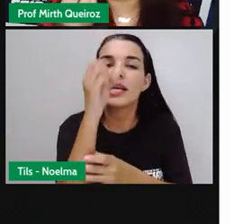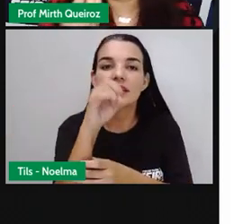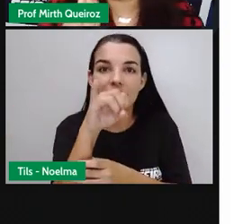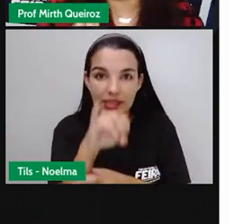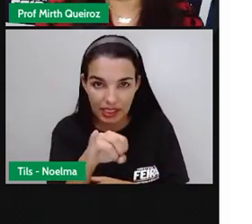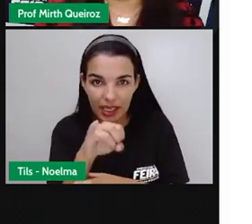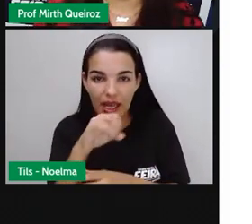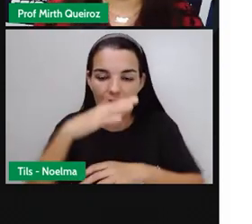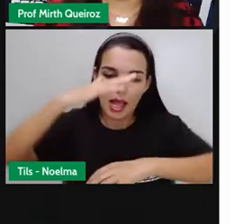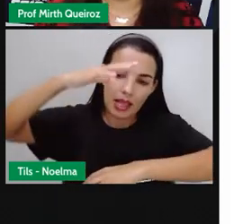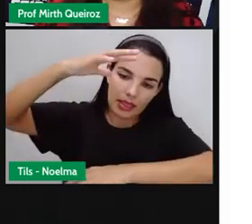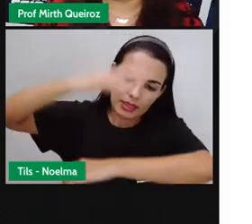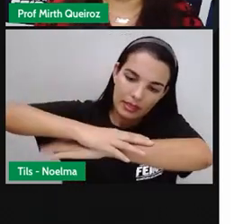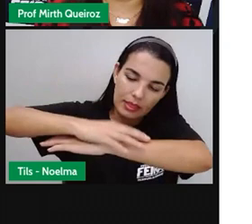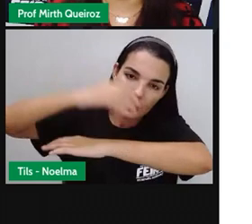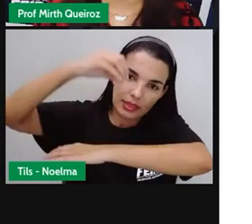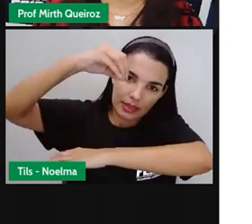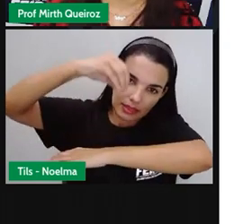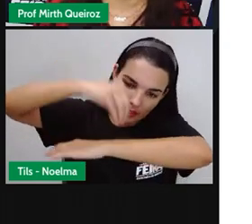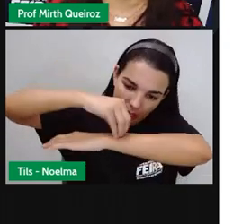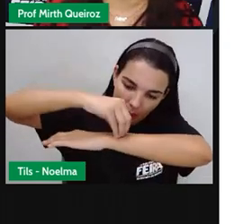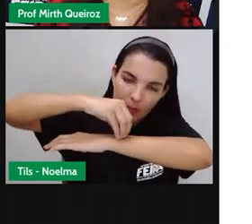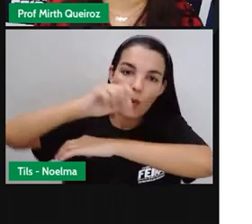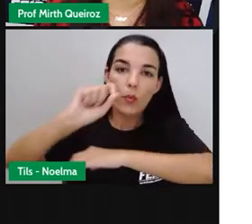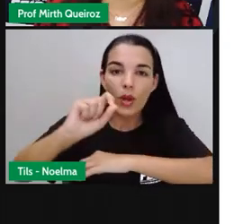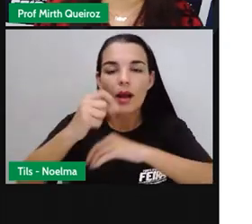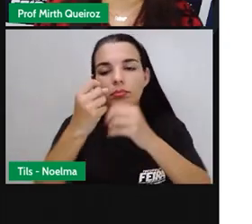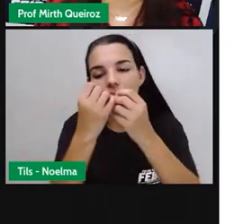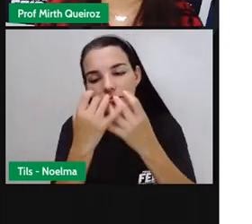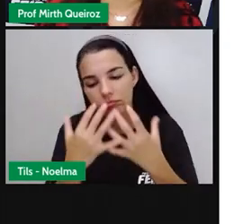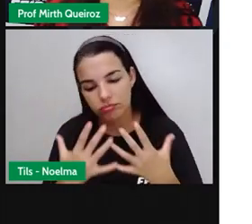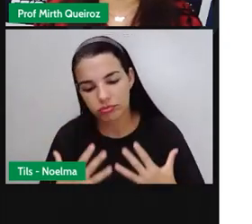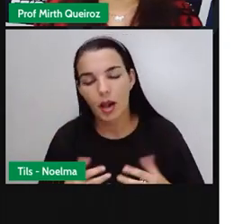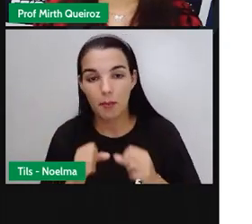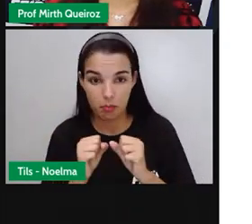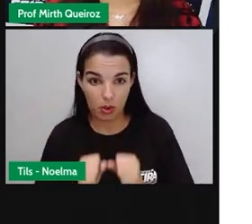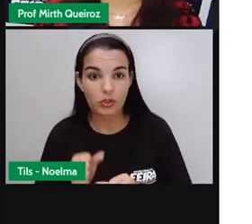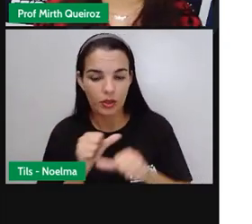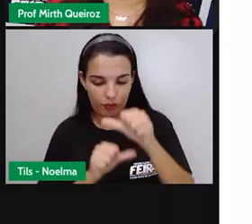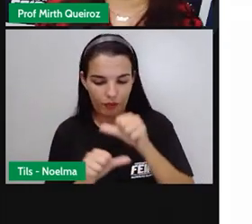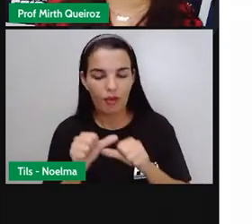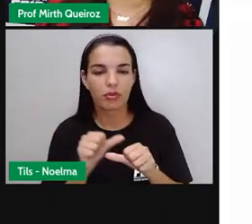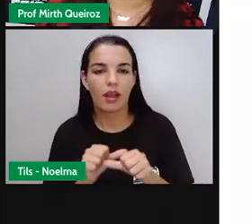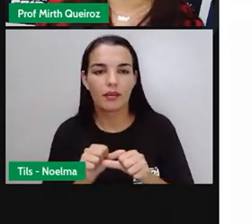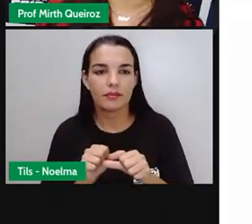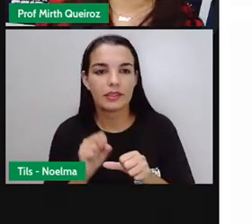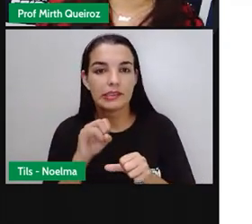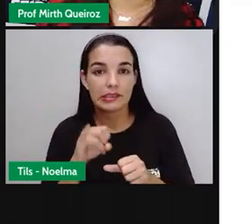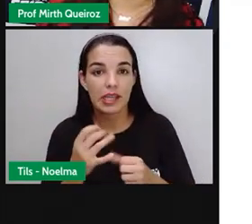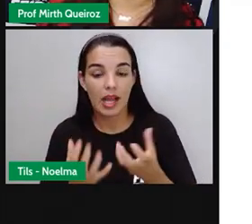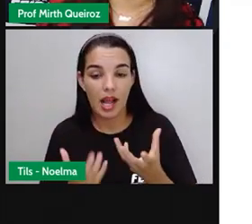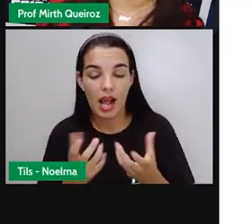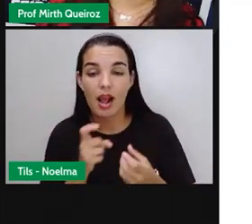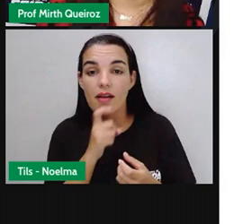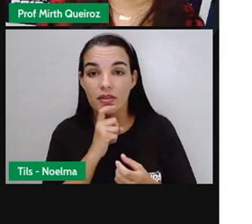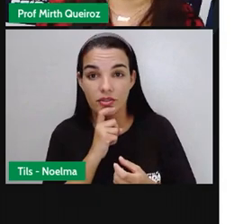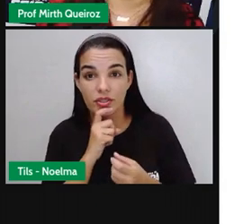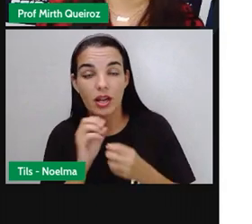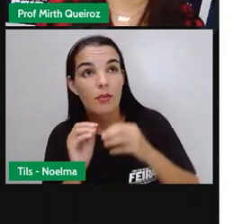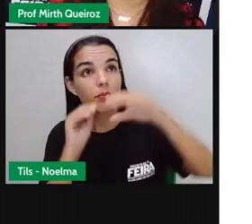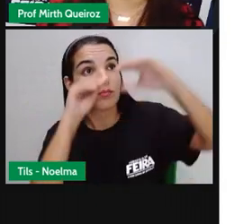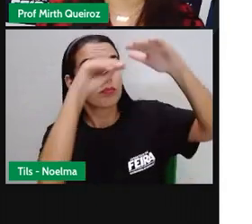né? Em forma líquida, né? Então, essa transformação é reversível. Quando a gente pega a água, coloca no congelador,